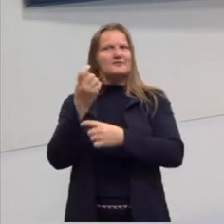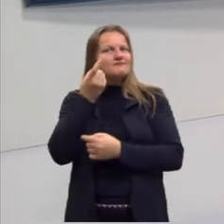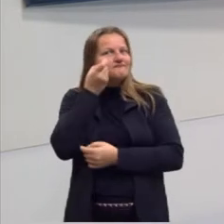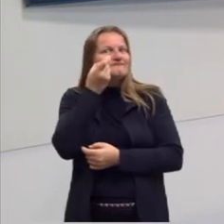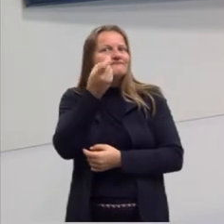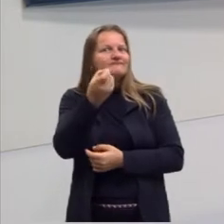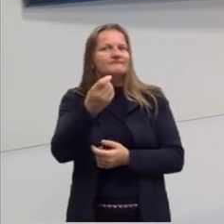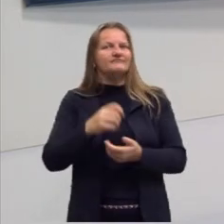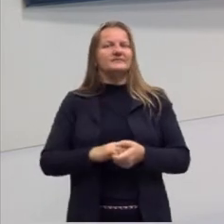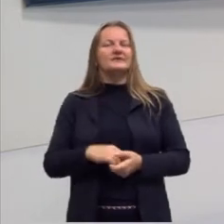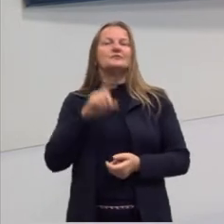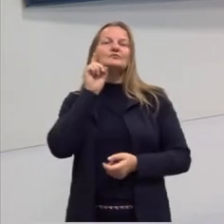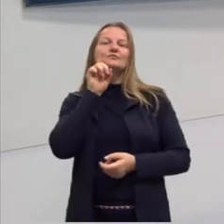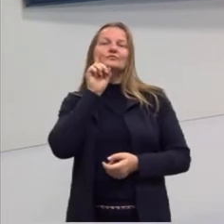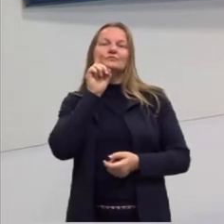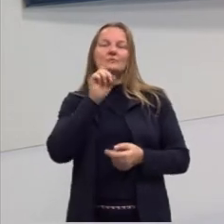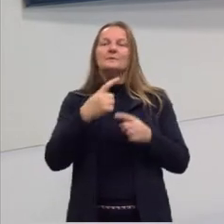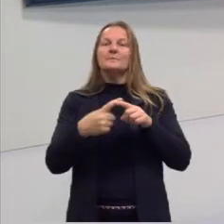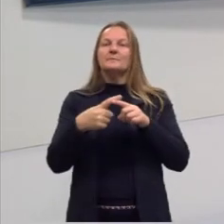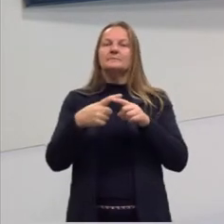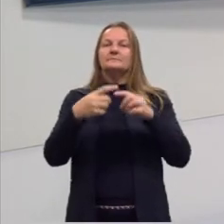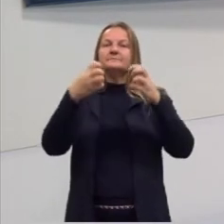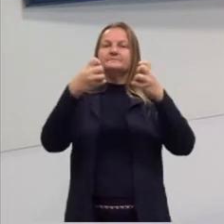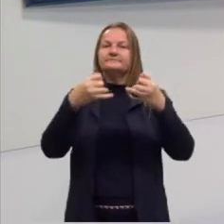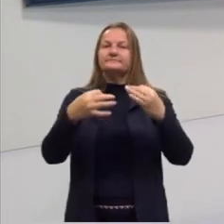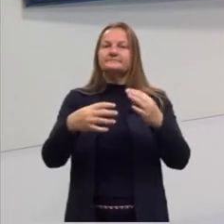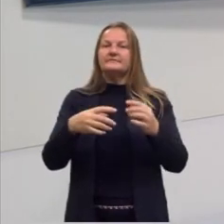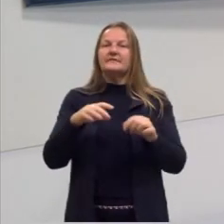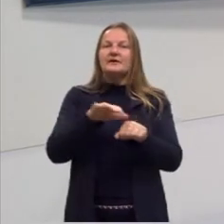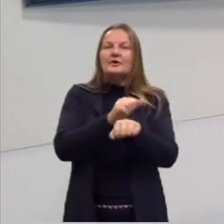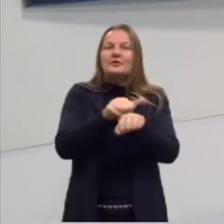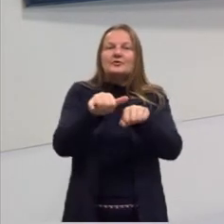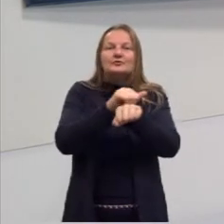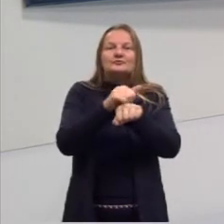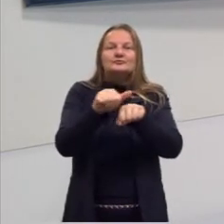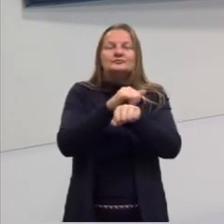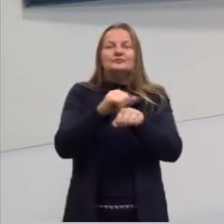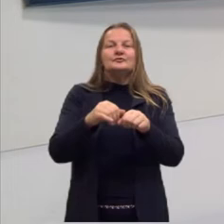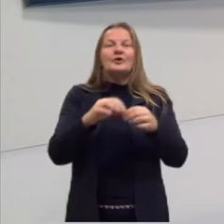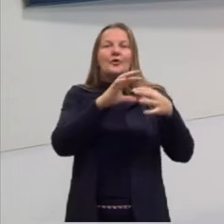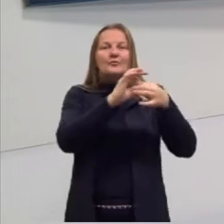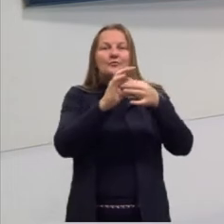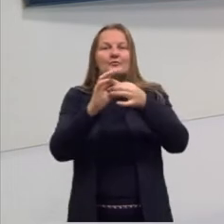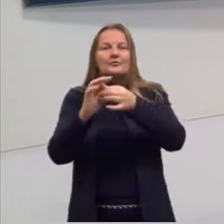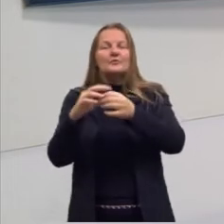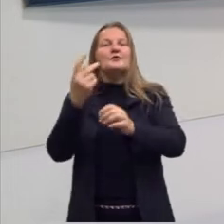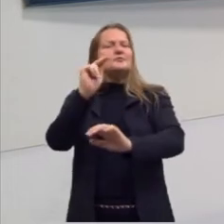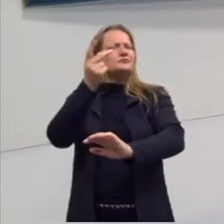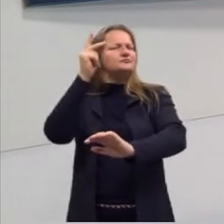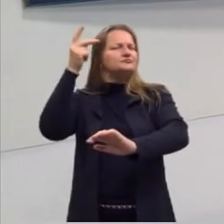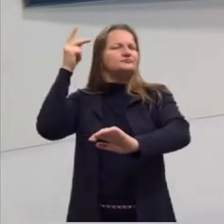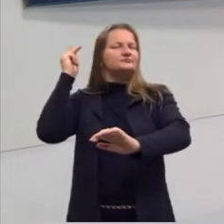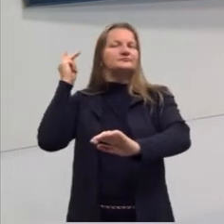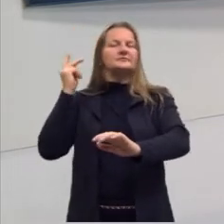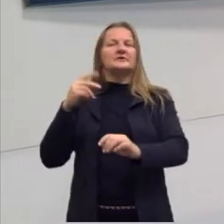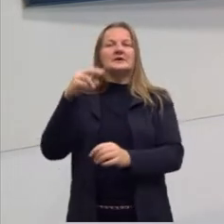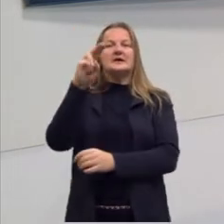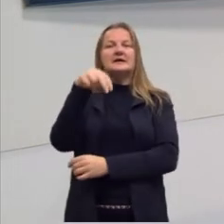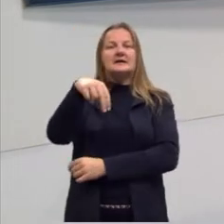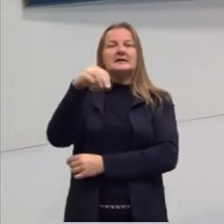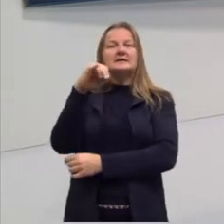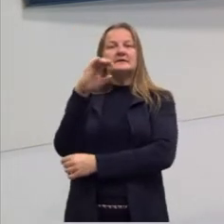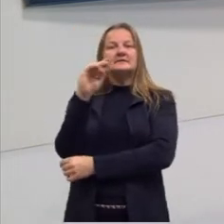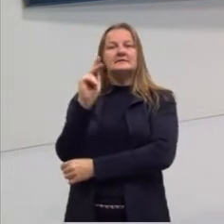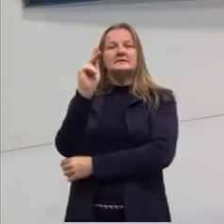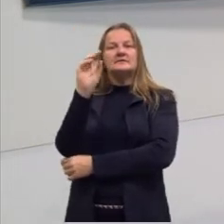ele é estadunidense então e de certa forma isso aconteceu na historicamente também tá o Nikola